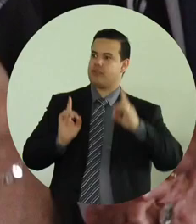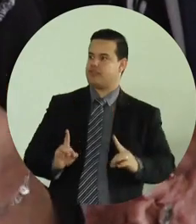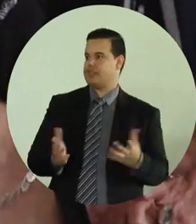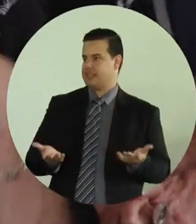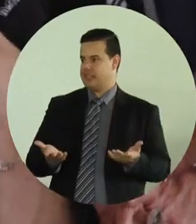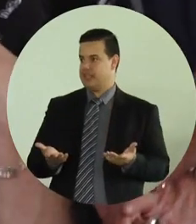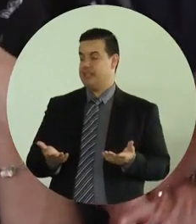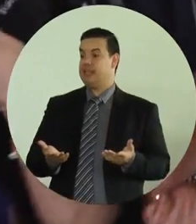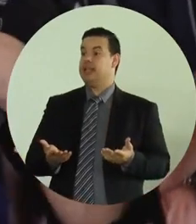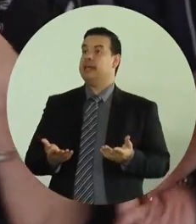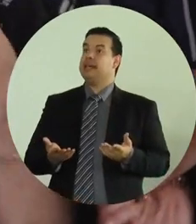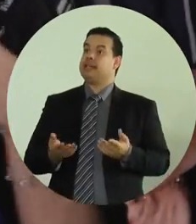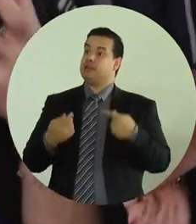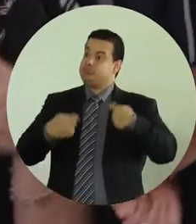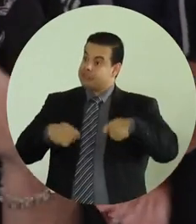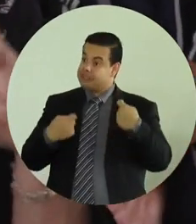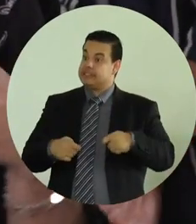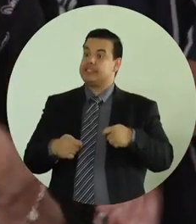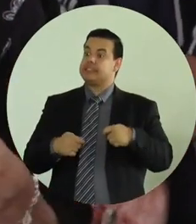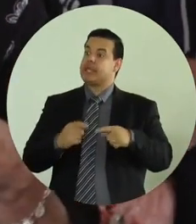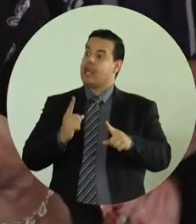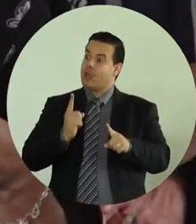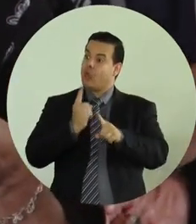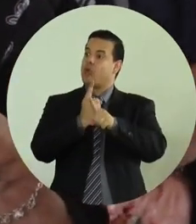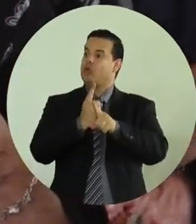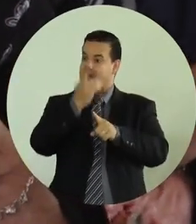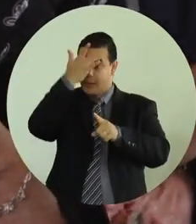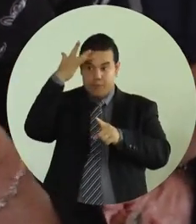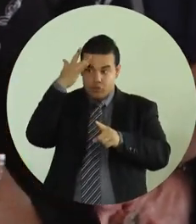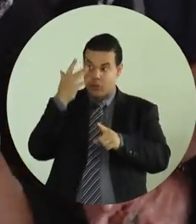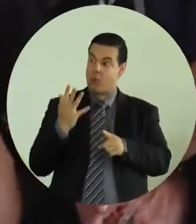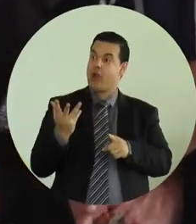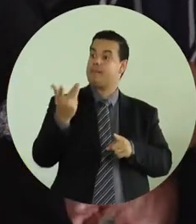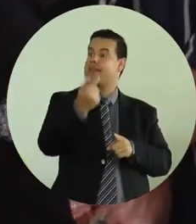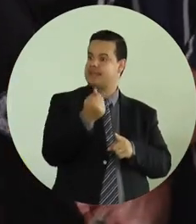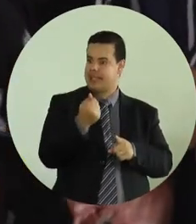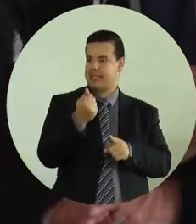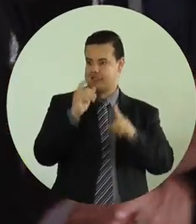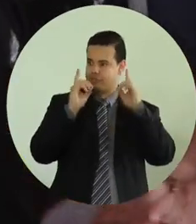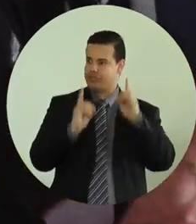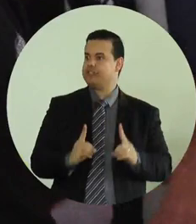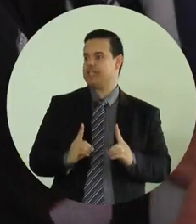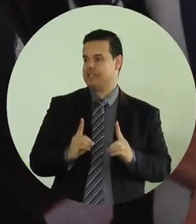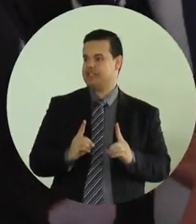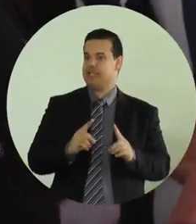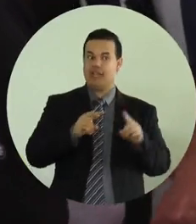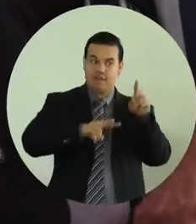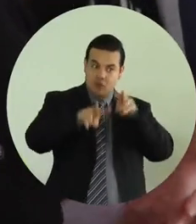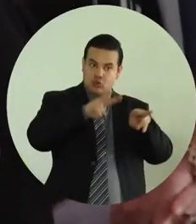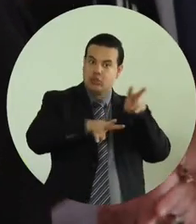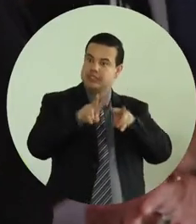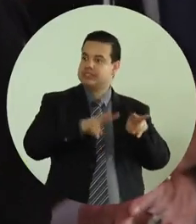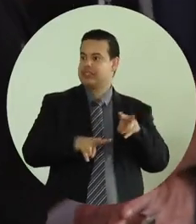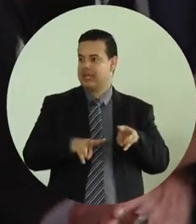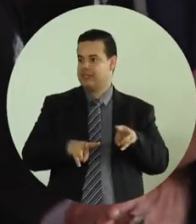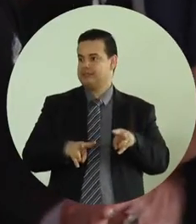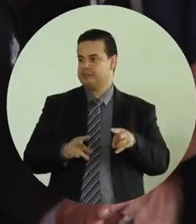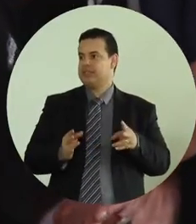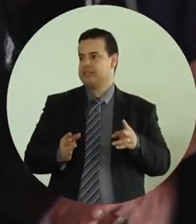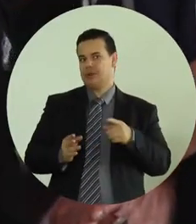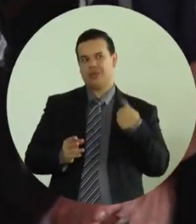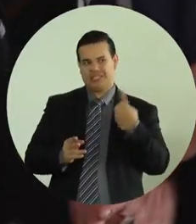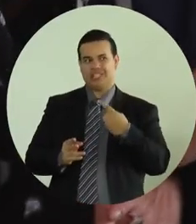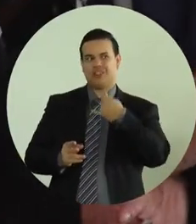ainda têm em relação às habilidades dos profissionais com deficiência também ainda nos deixa um